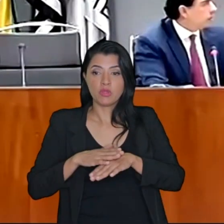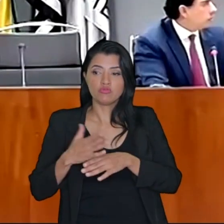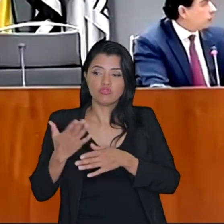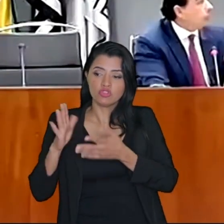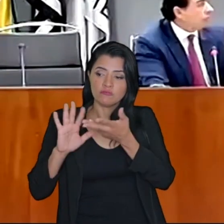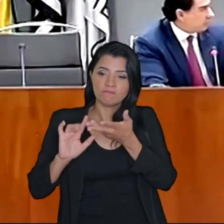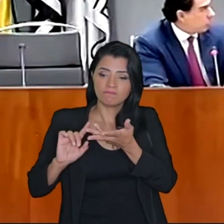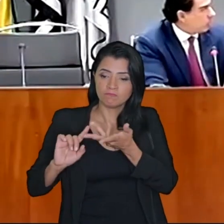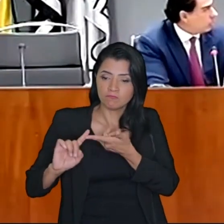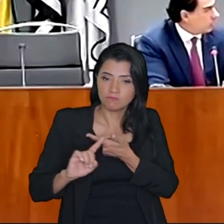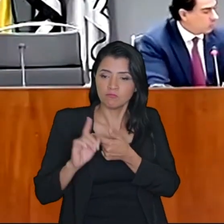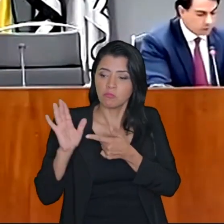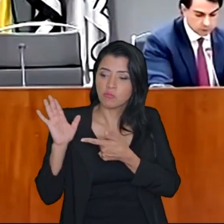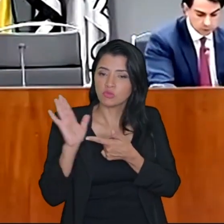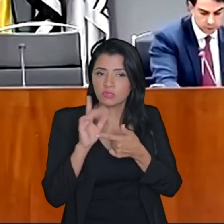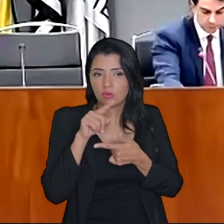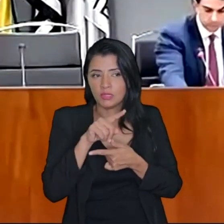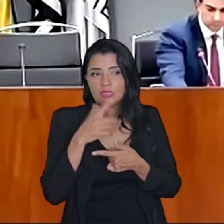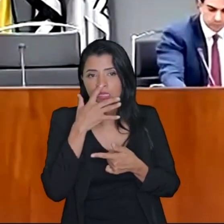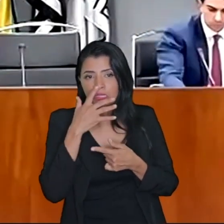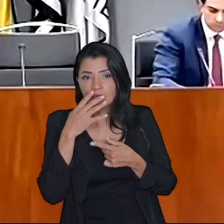possui contra o potencial colaborador.